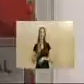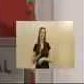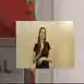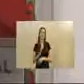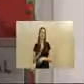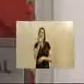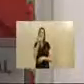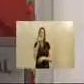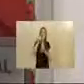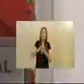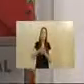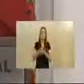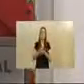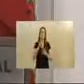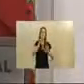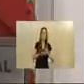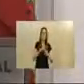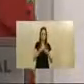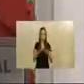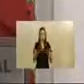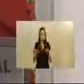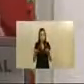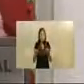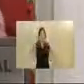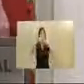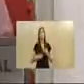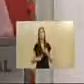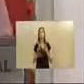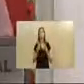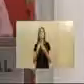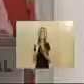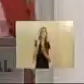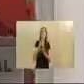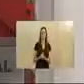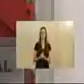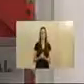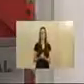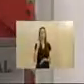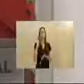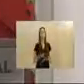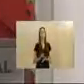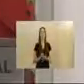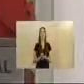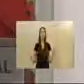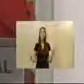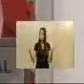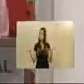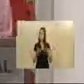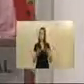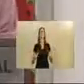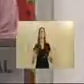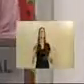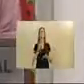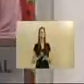faça-se resistir os vereadores para deixar aqui registrado a grandeza da atitude da